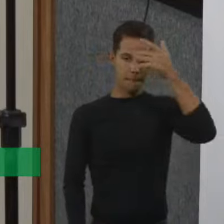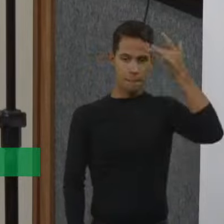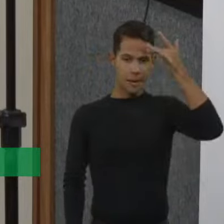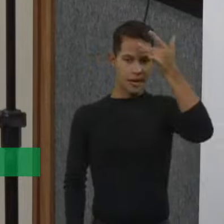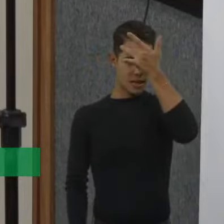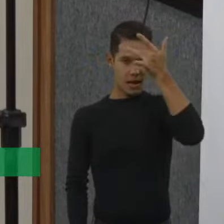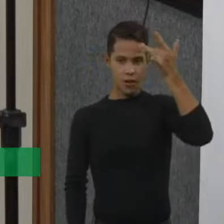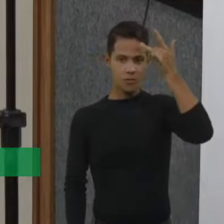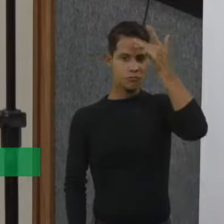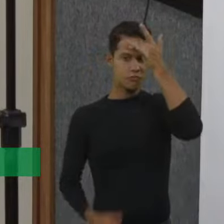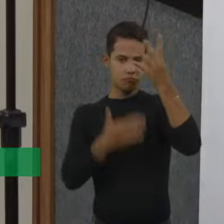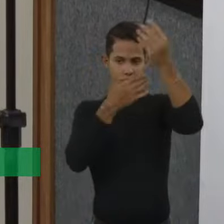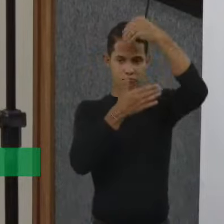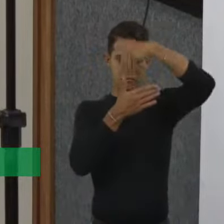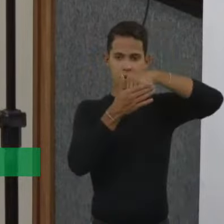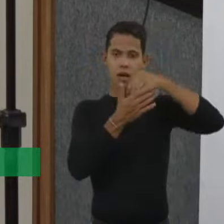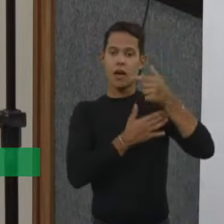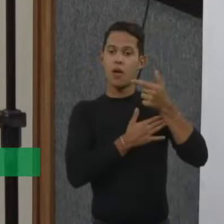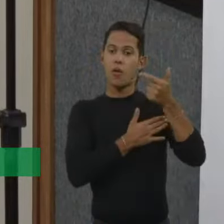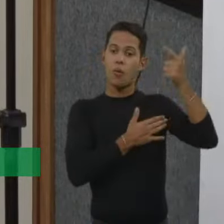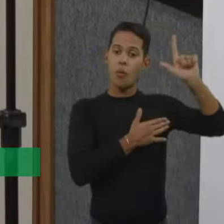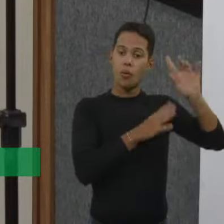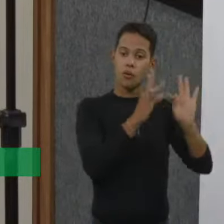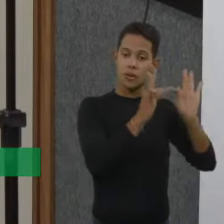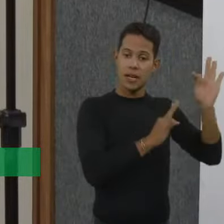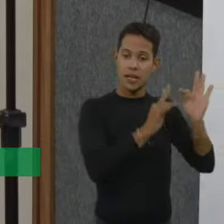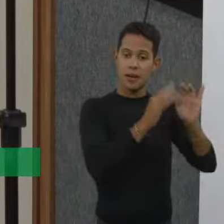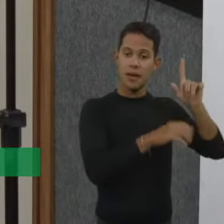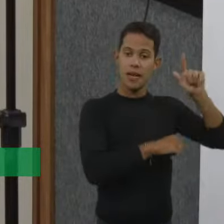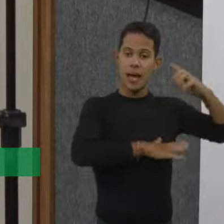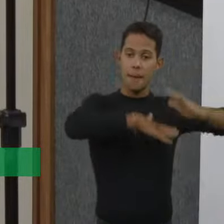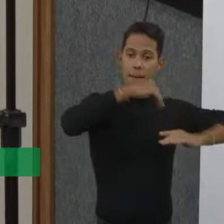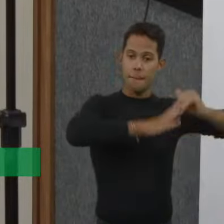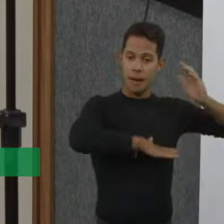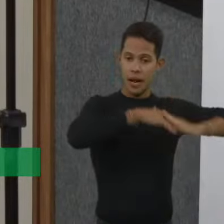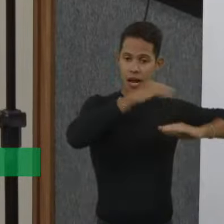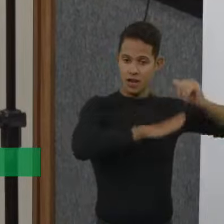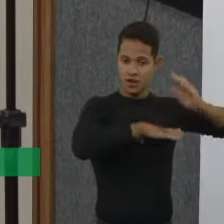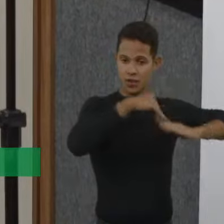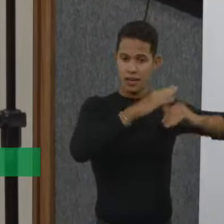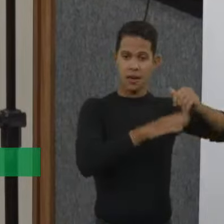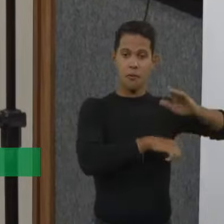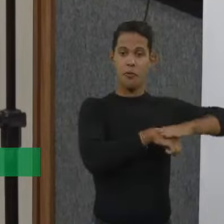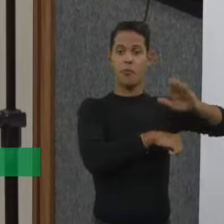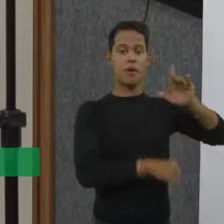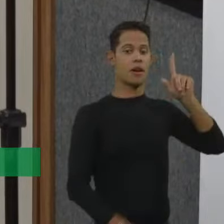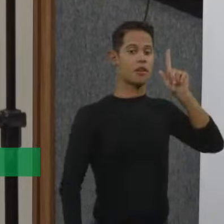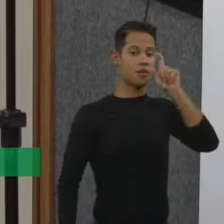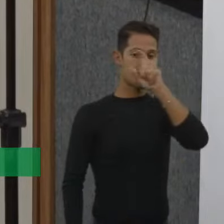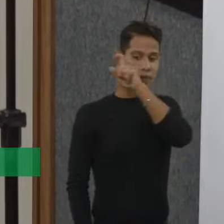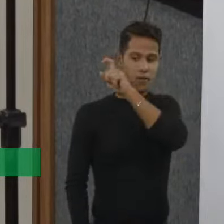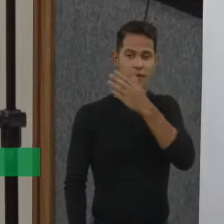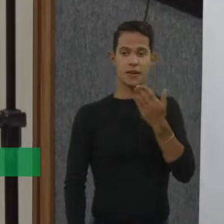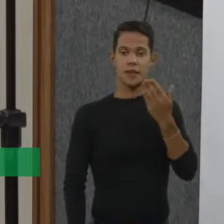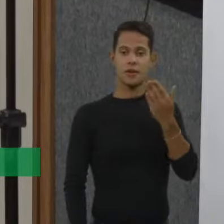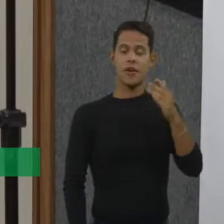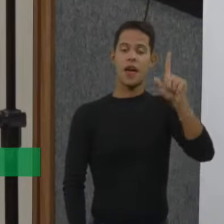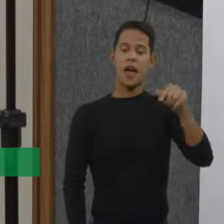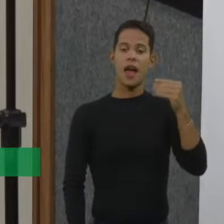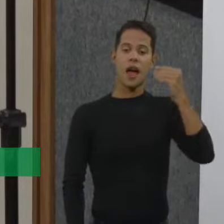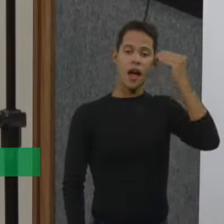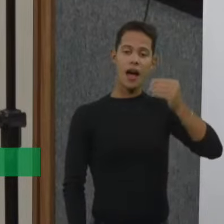psicológica, a outra parte do tratamento, que é a adesão, que eu acho que é a mais difícil, é a adesão da vivência.